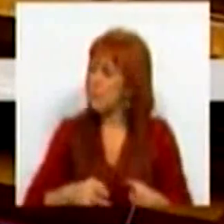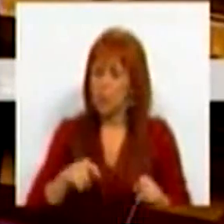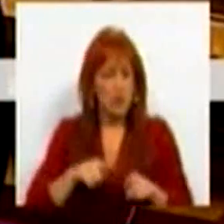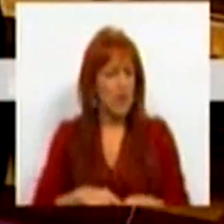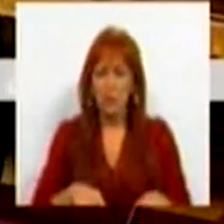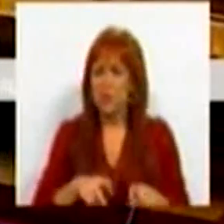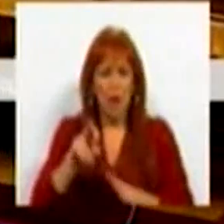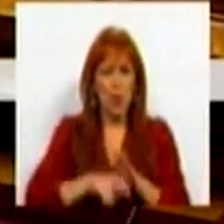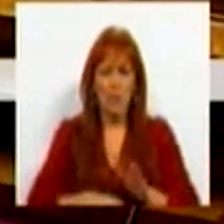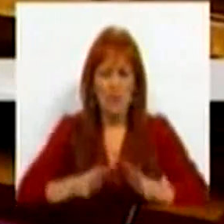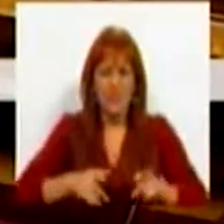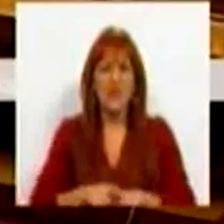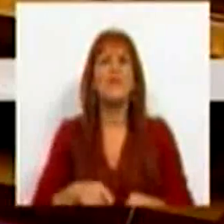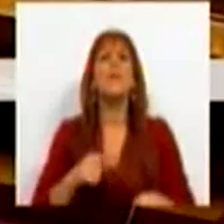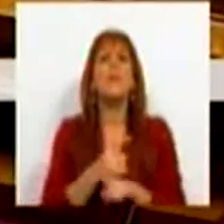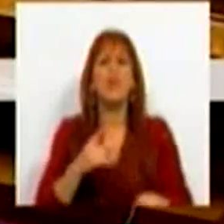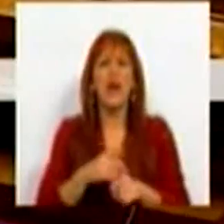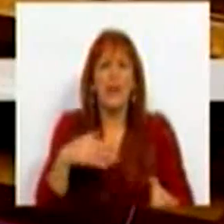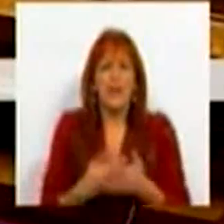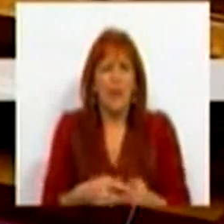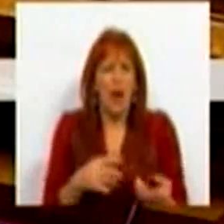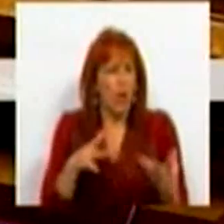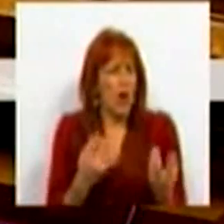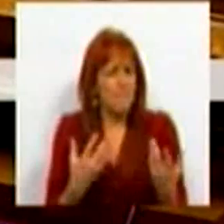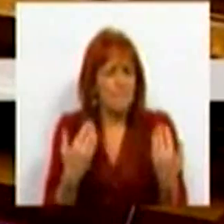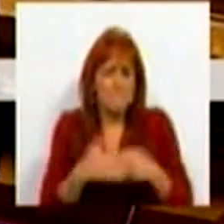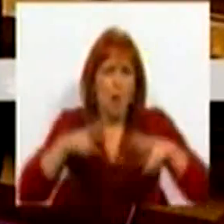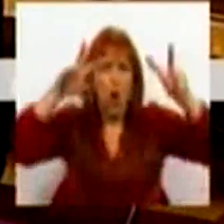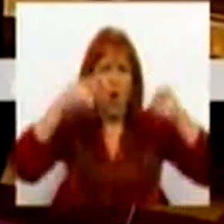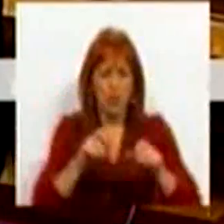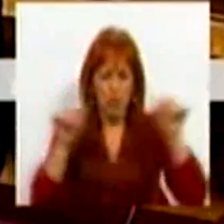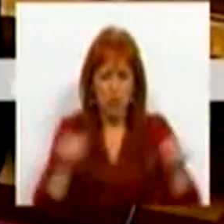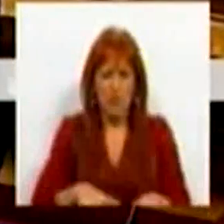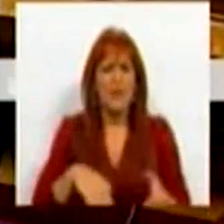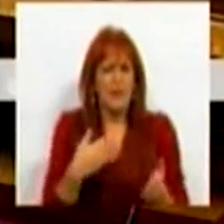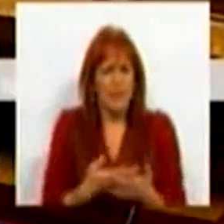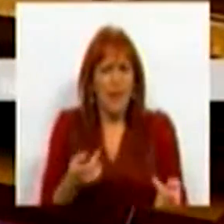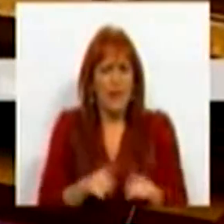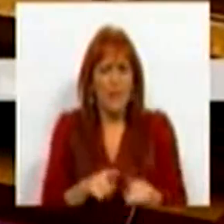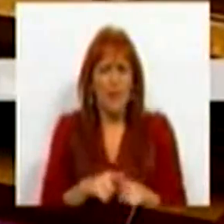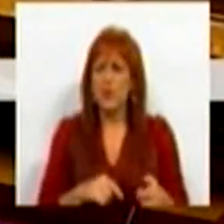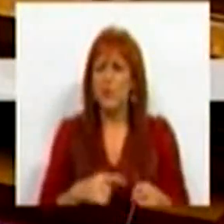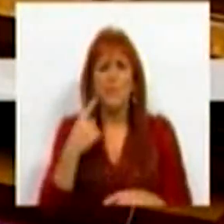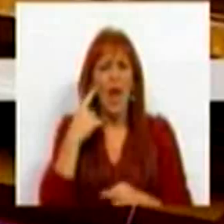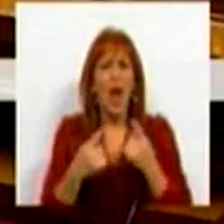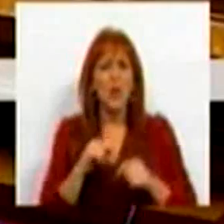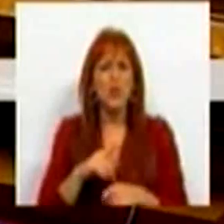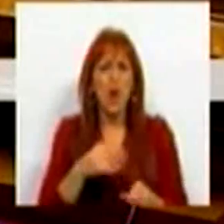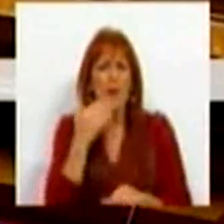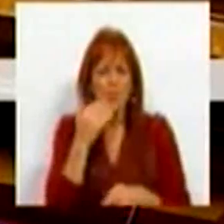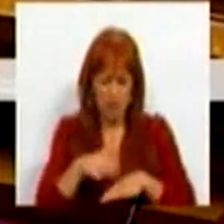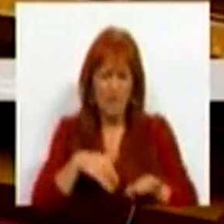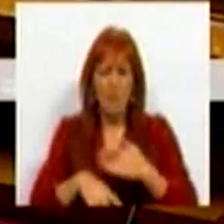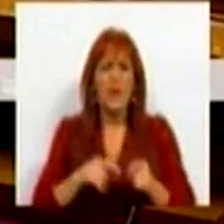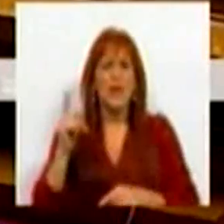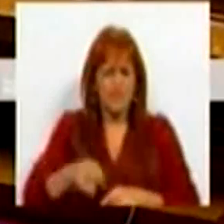esta regulamentação, na justa medida em que gera entropias no sistema, podendo levar inclusivamente ao cometimento de alguns abusos que